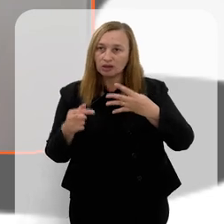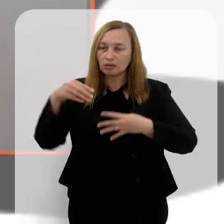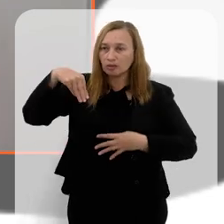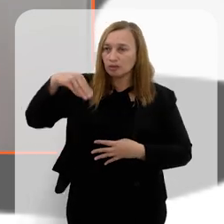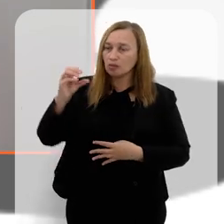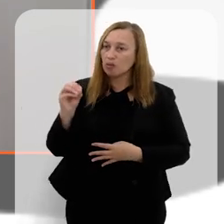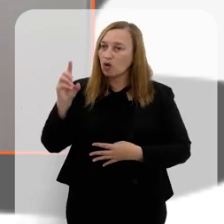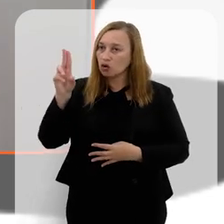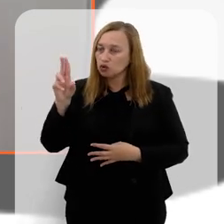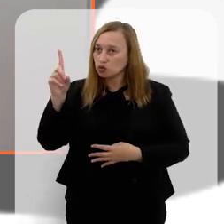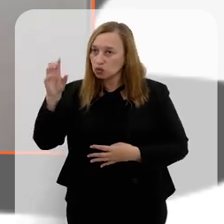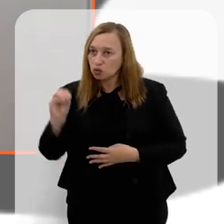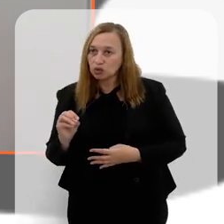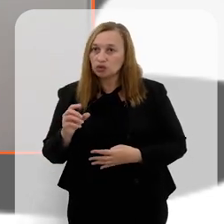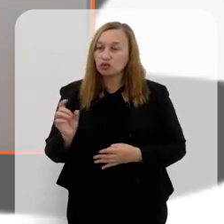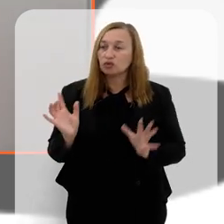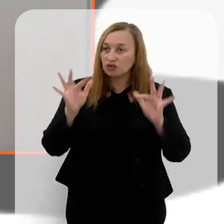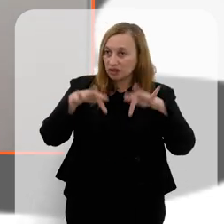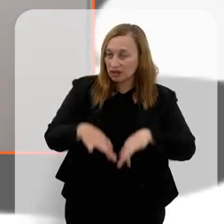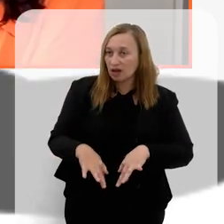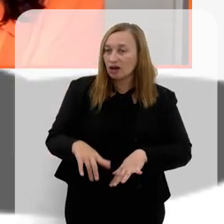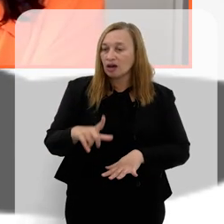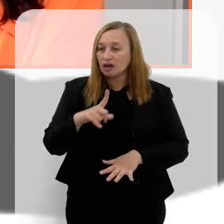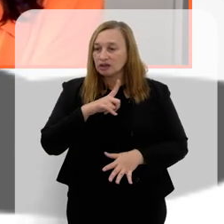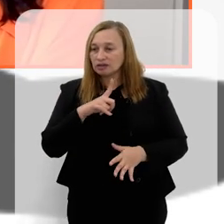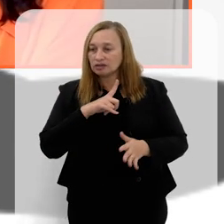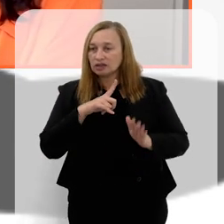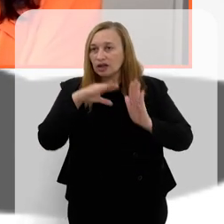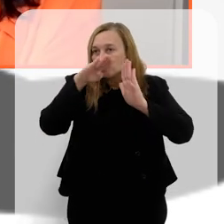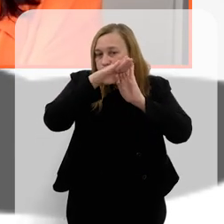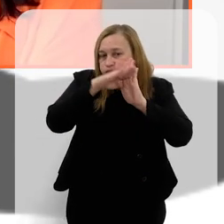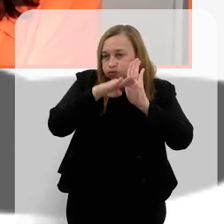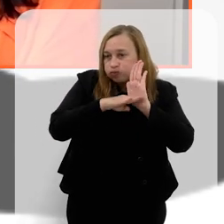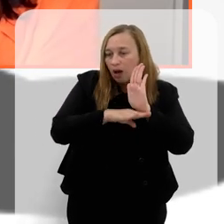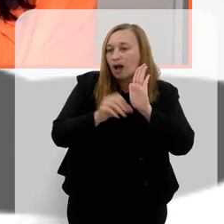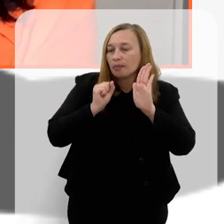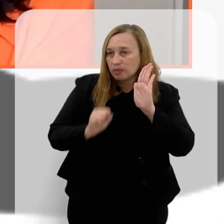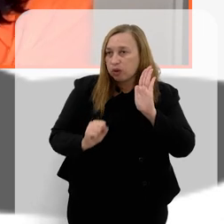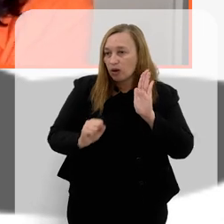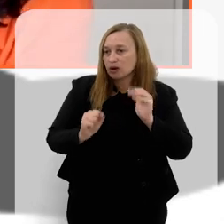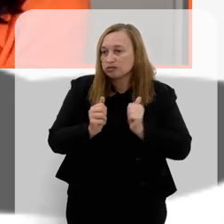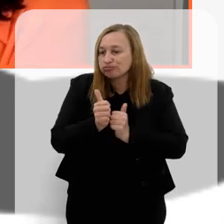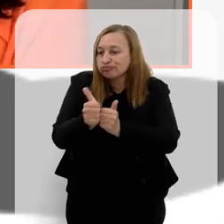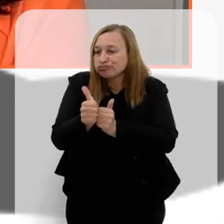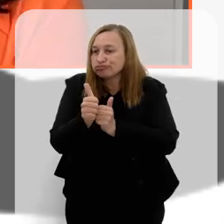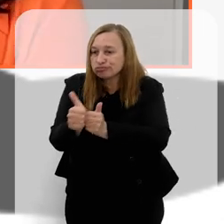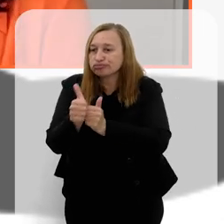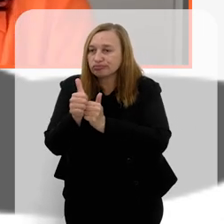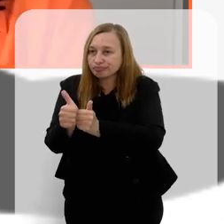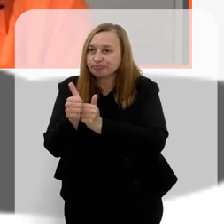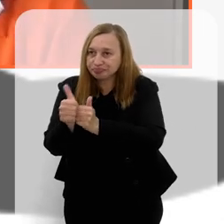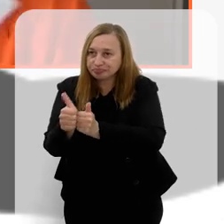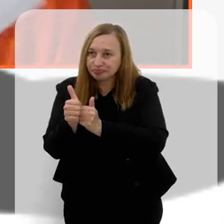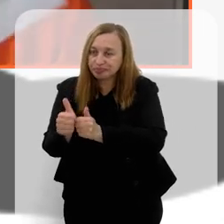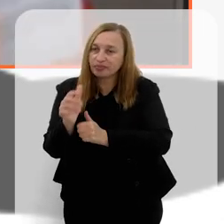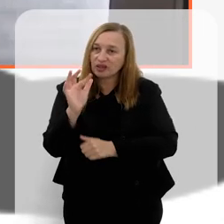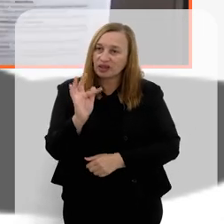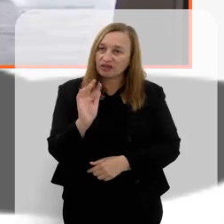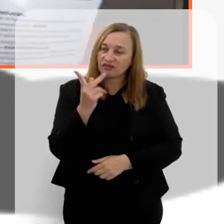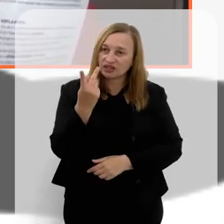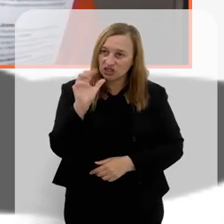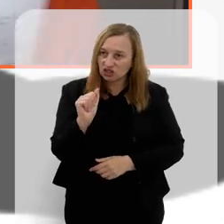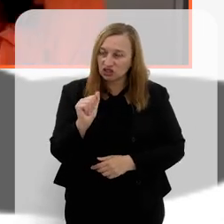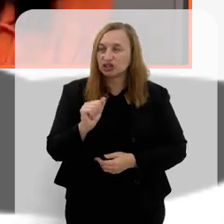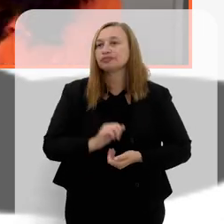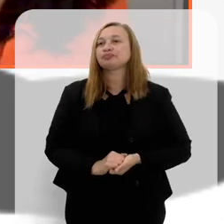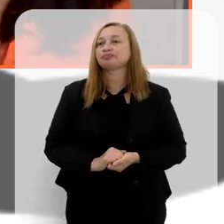no final tem fichas, como se fossem fichas que a pessoa pode se guiar para poder fazer,